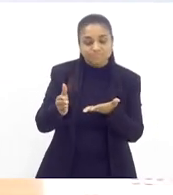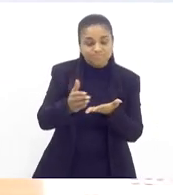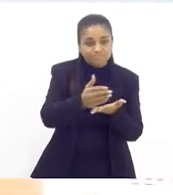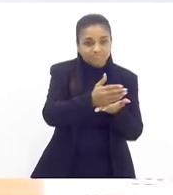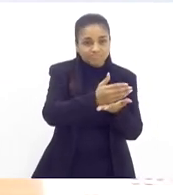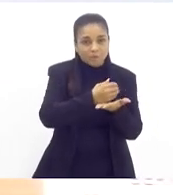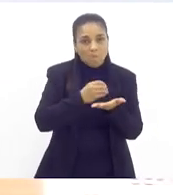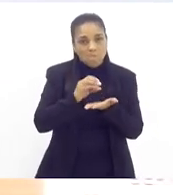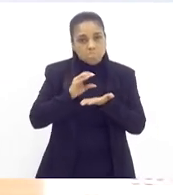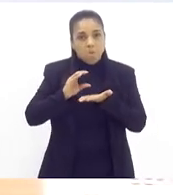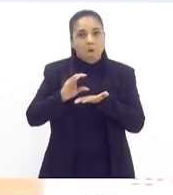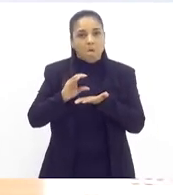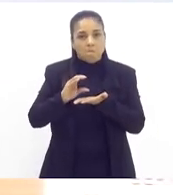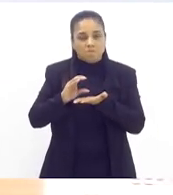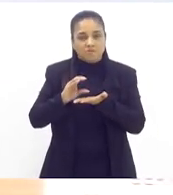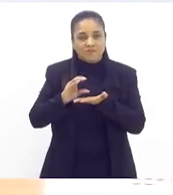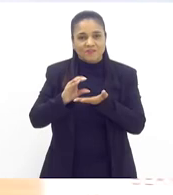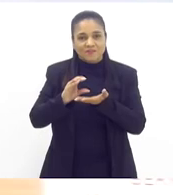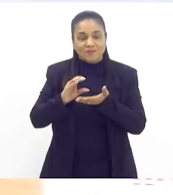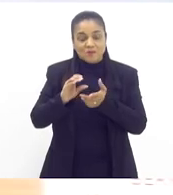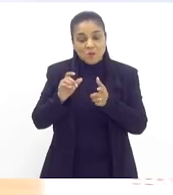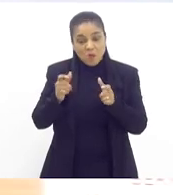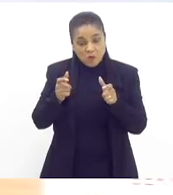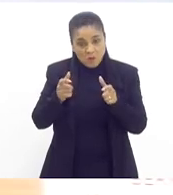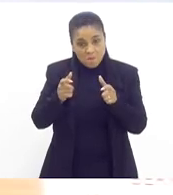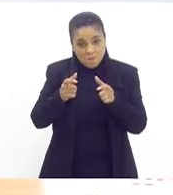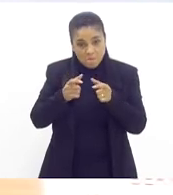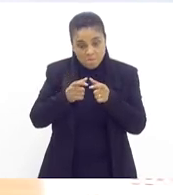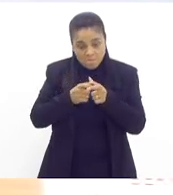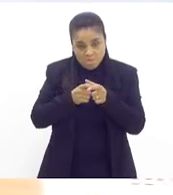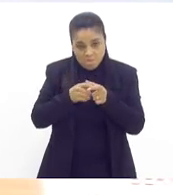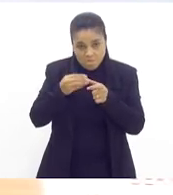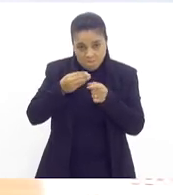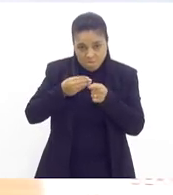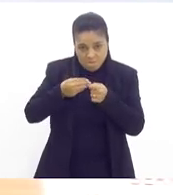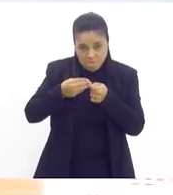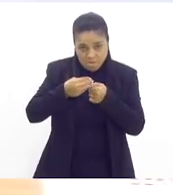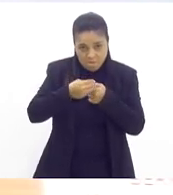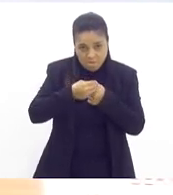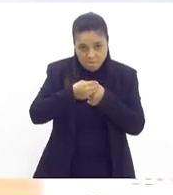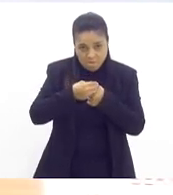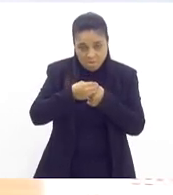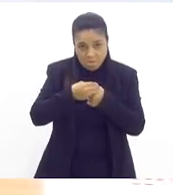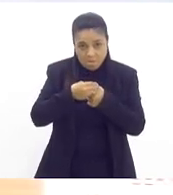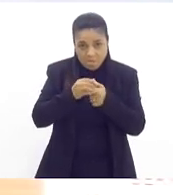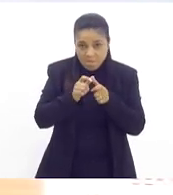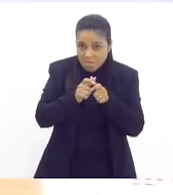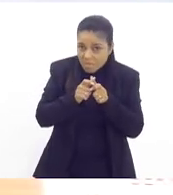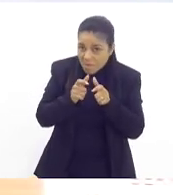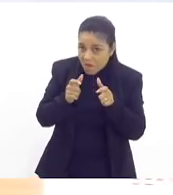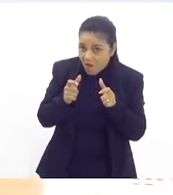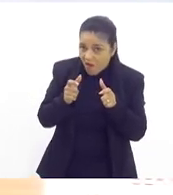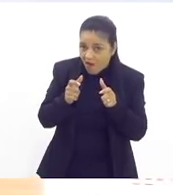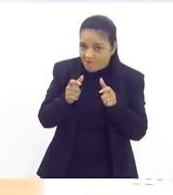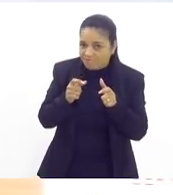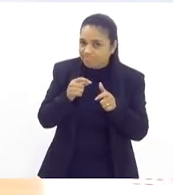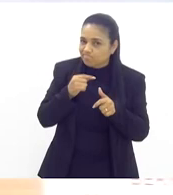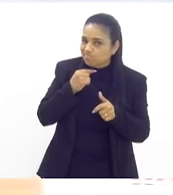Agora, os municípios maiores, eu tenho muita dúvida.